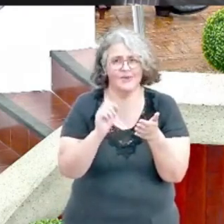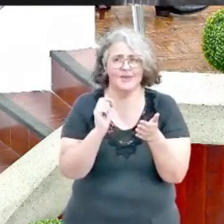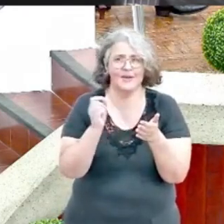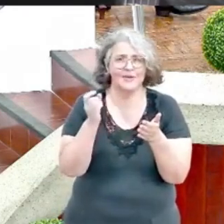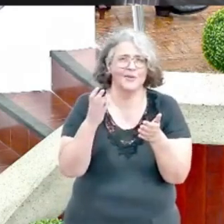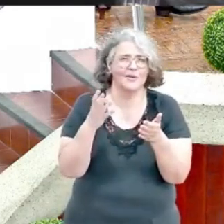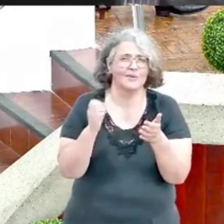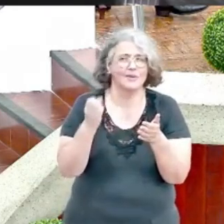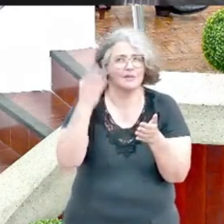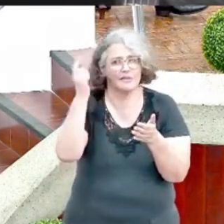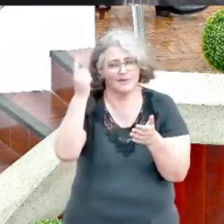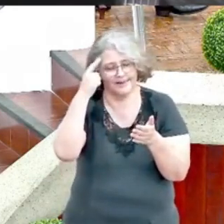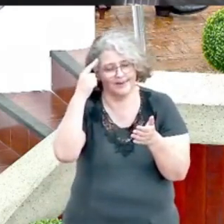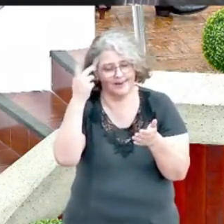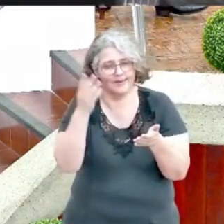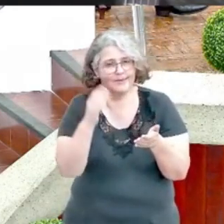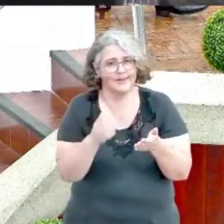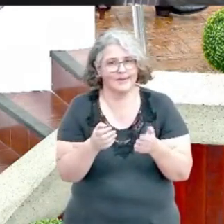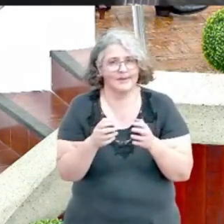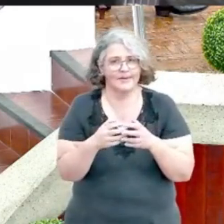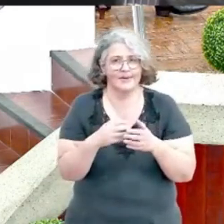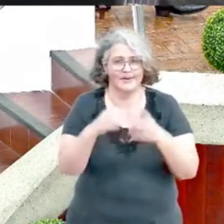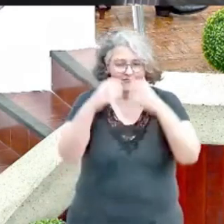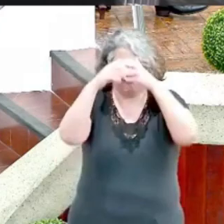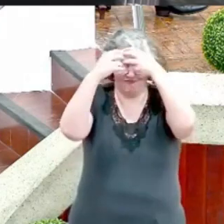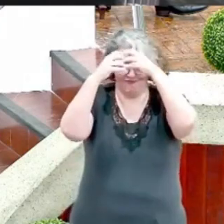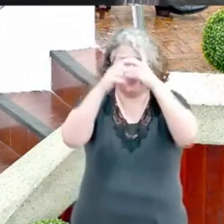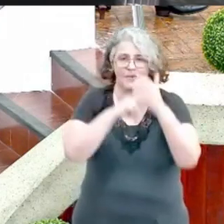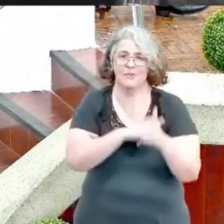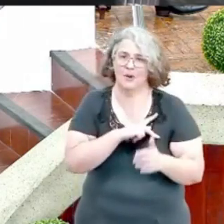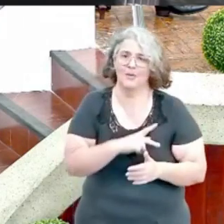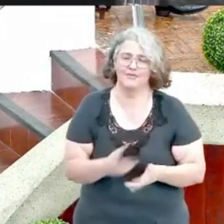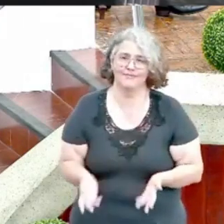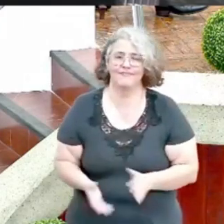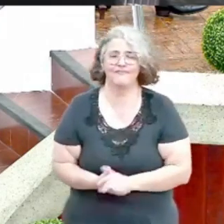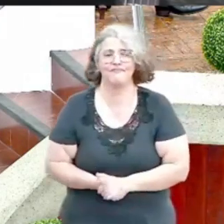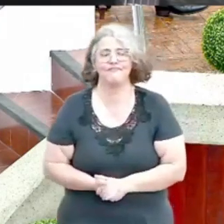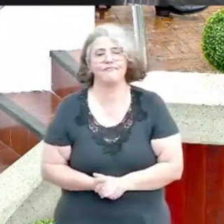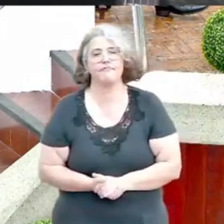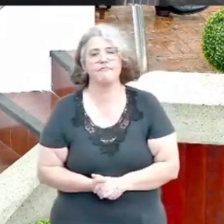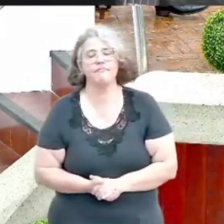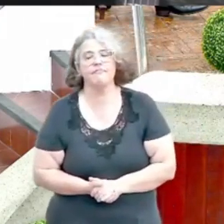peço aos irmãos que me acompanhem nessa jornada pela mente do apóstolo Paulo.